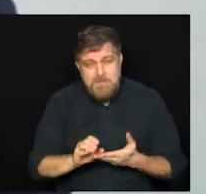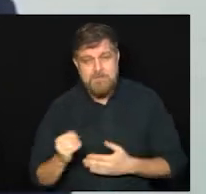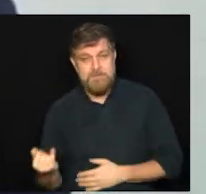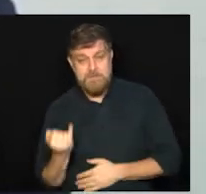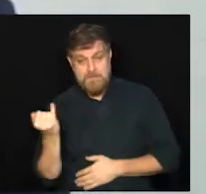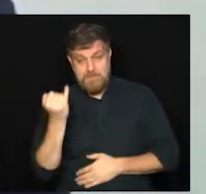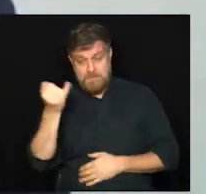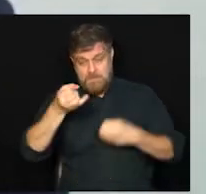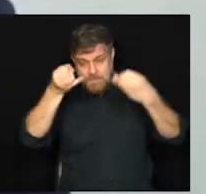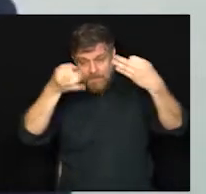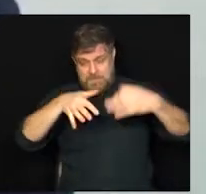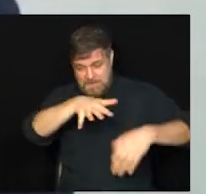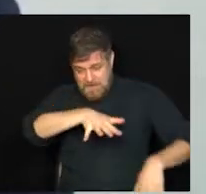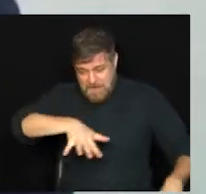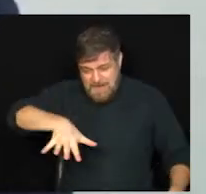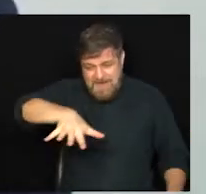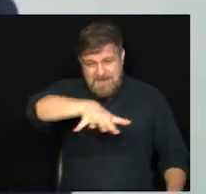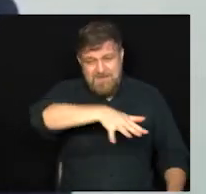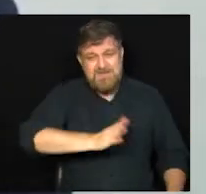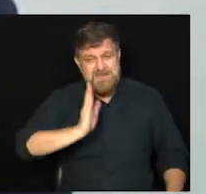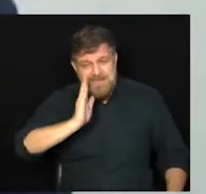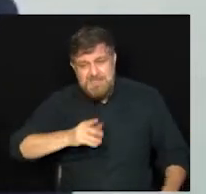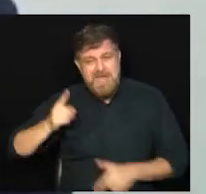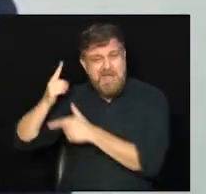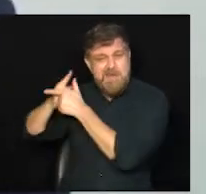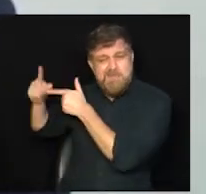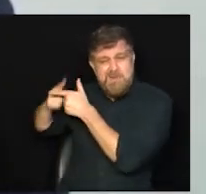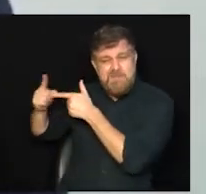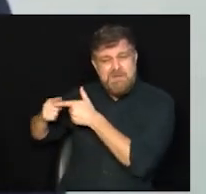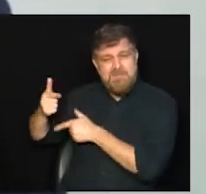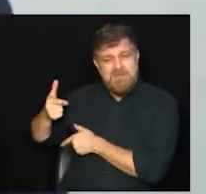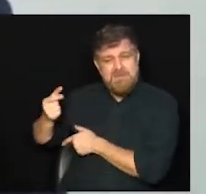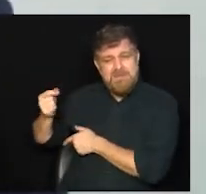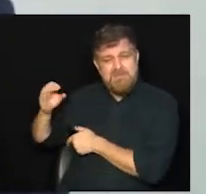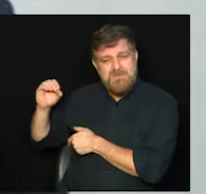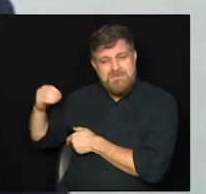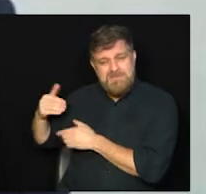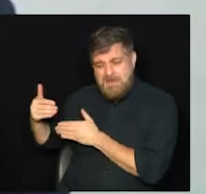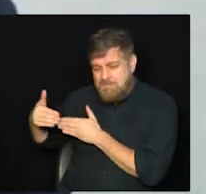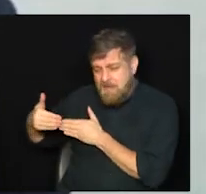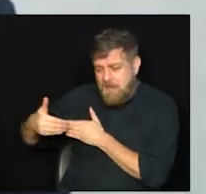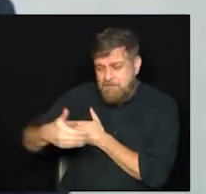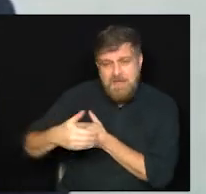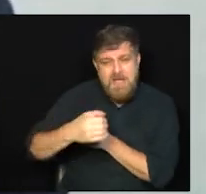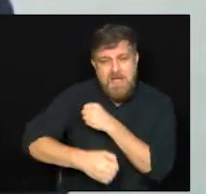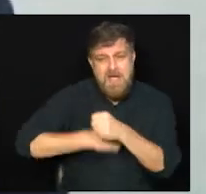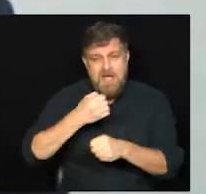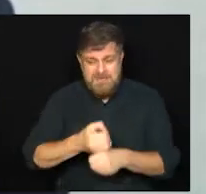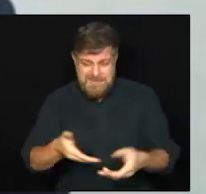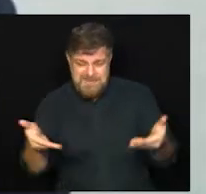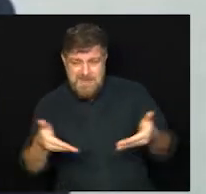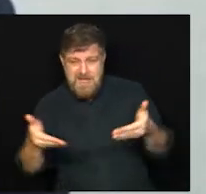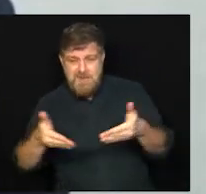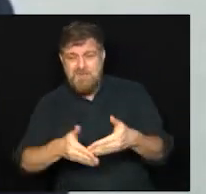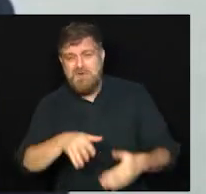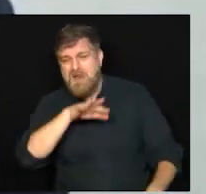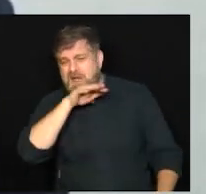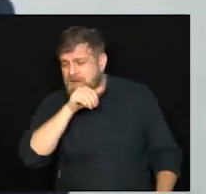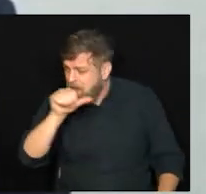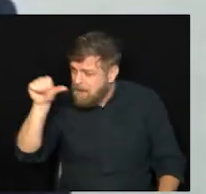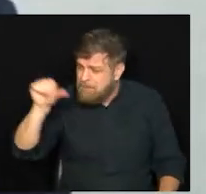muito combalido de 2020, e aí chega 2021 e é pior do que